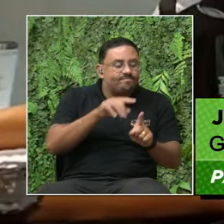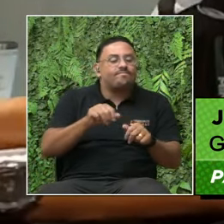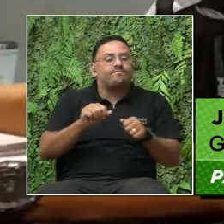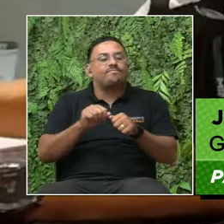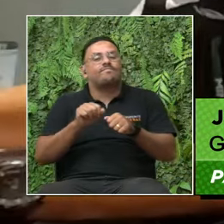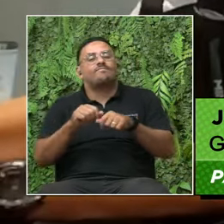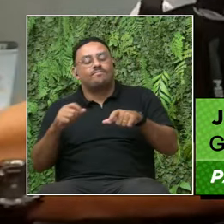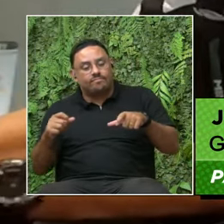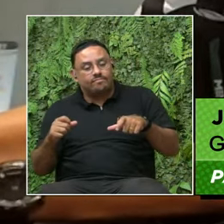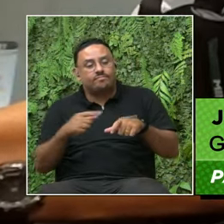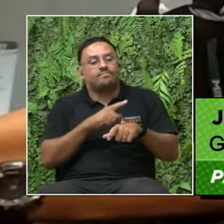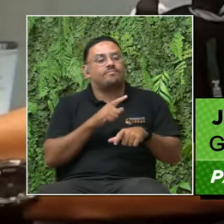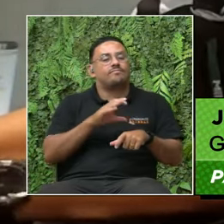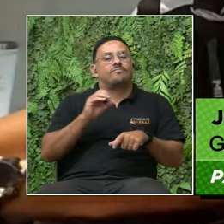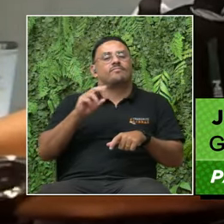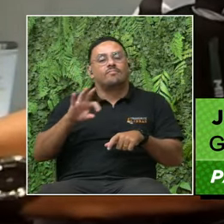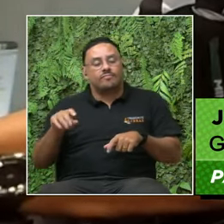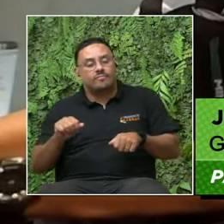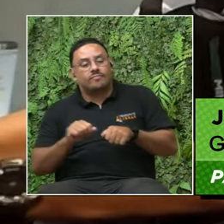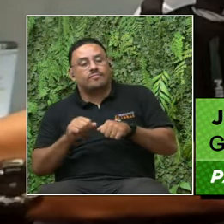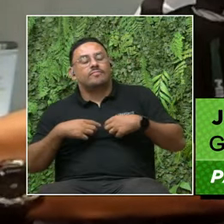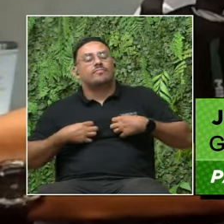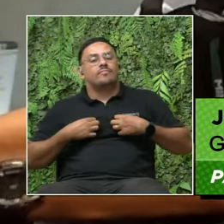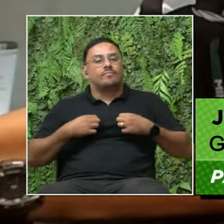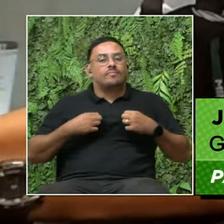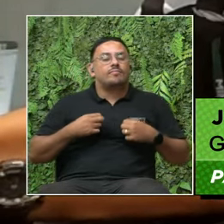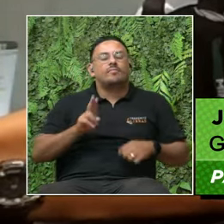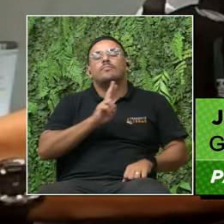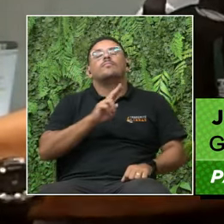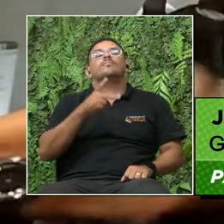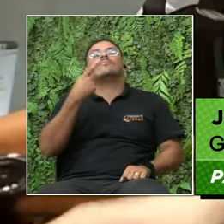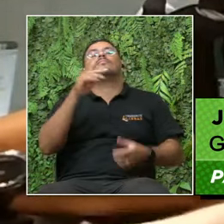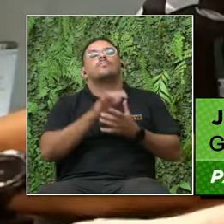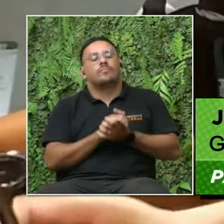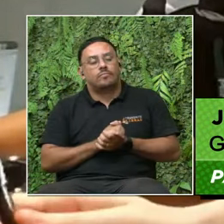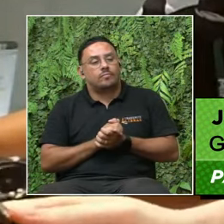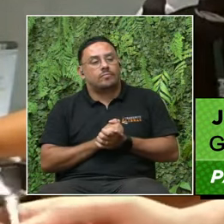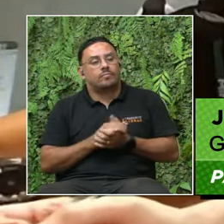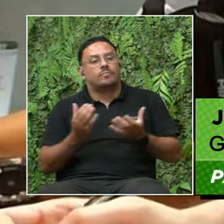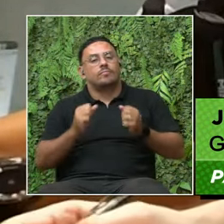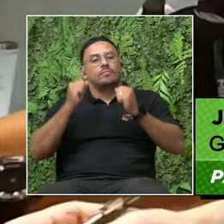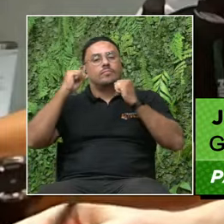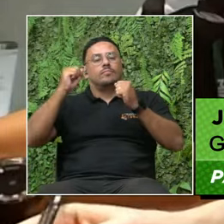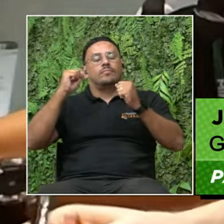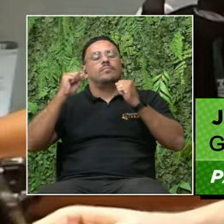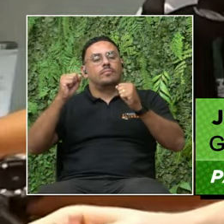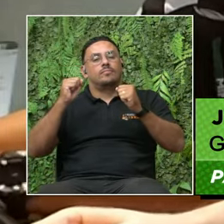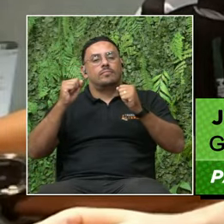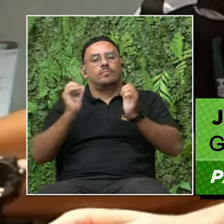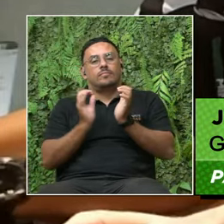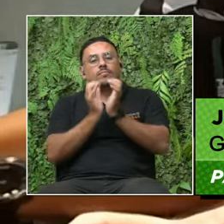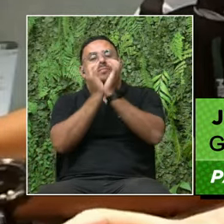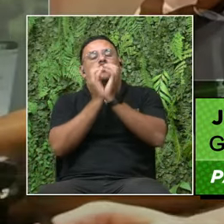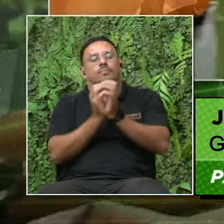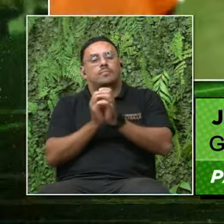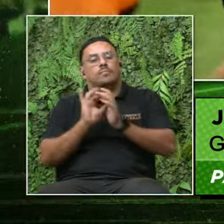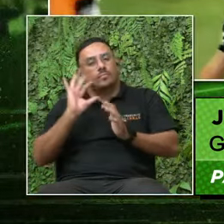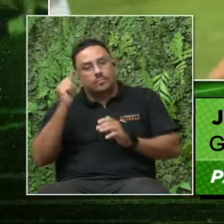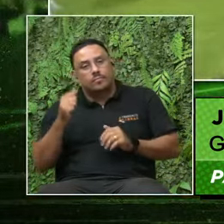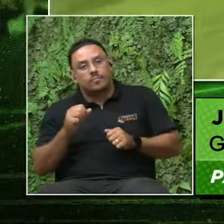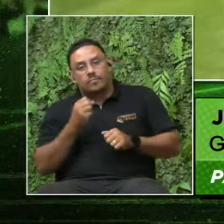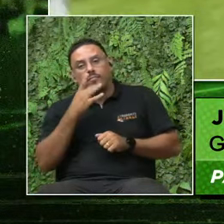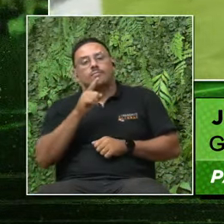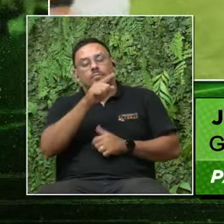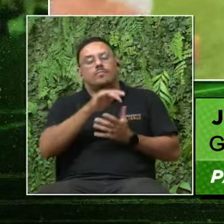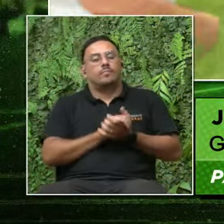feito os gols contra fizeram camisa do Cruzeiro com seu nome quem fez camisa do Cruzeiro com seu nome tá comemorando o título agora como é que é eu acho que deve tá né é bom para